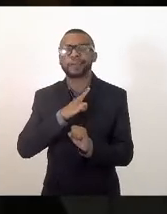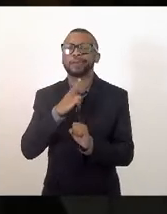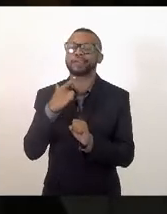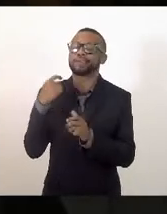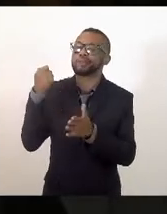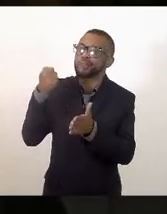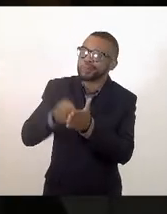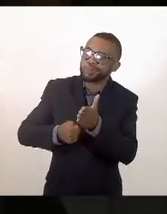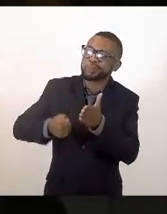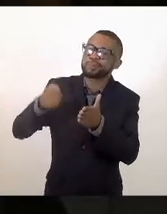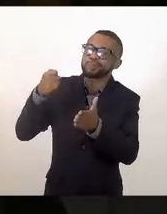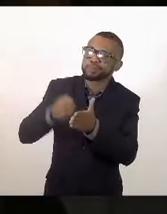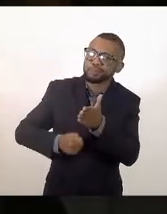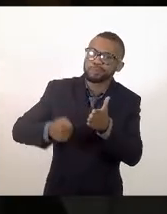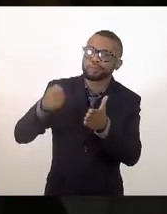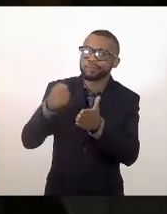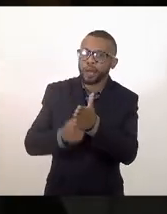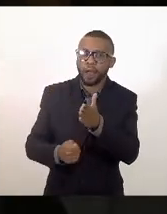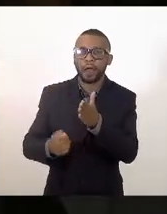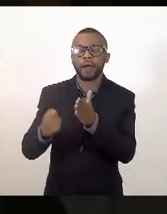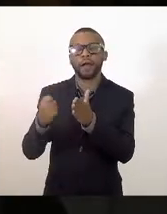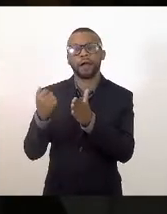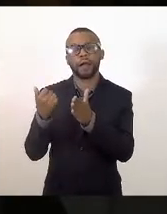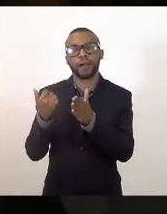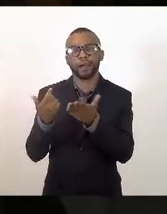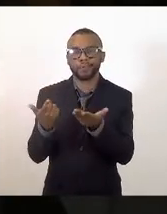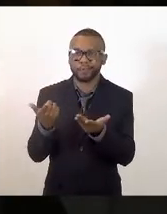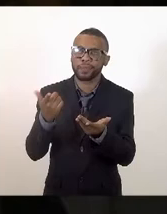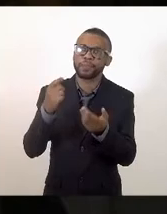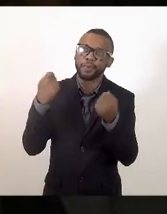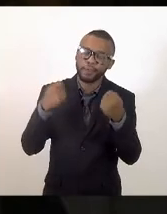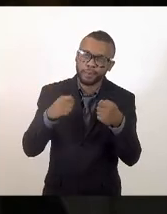percorrer um pouco o alfabeto grego.